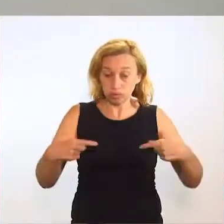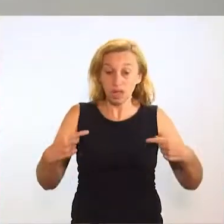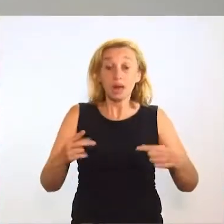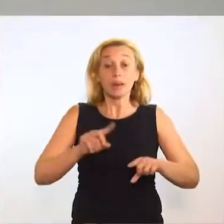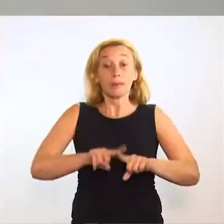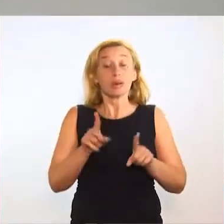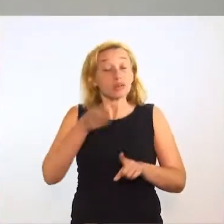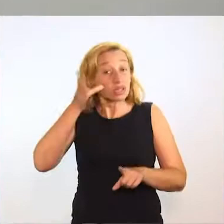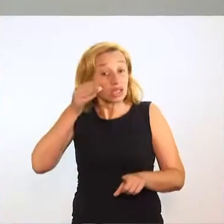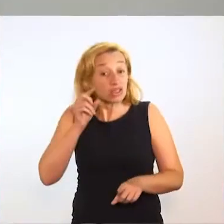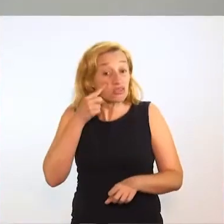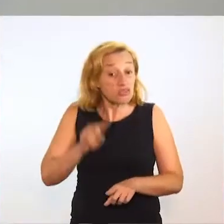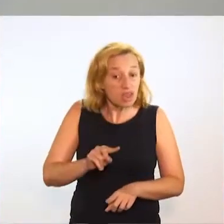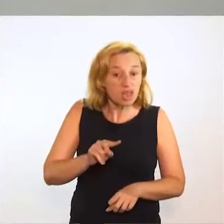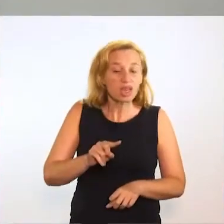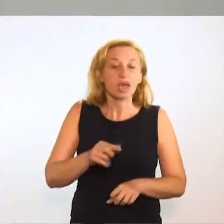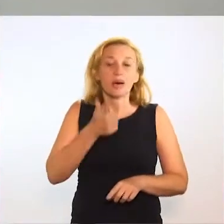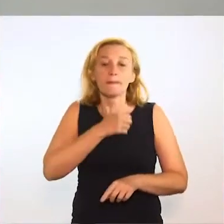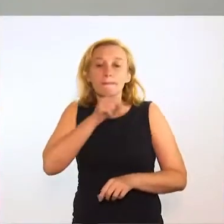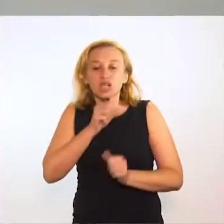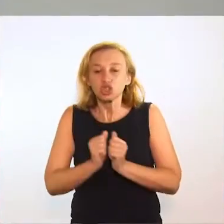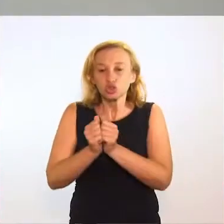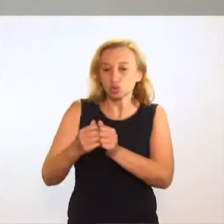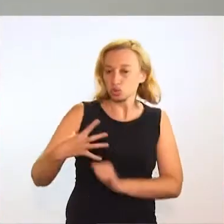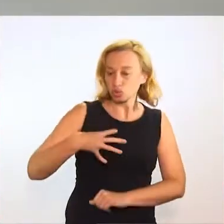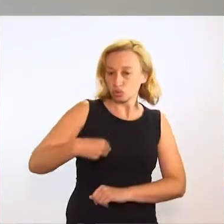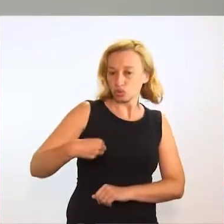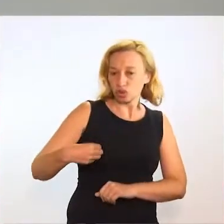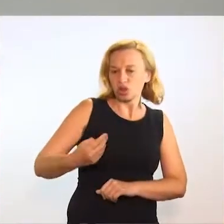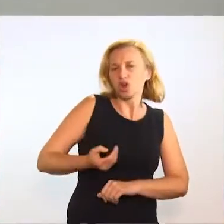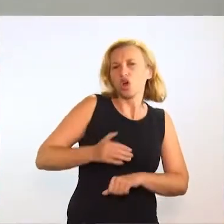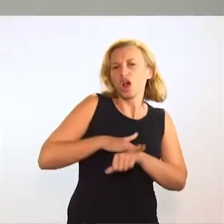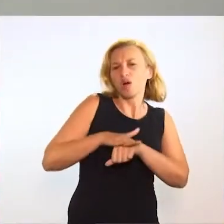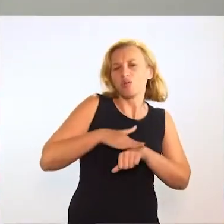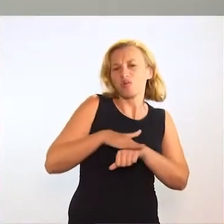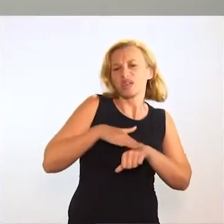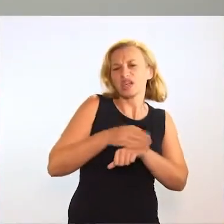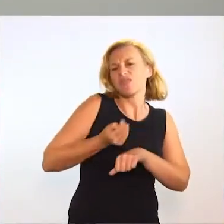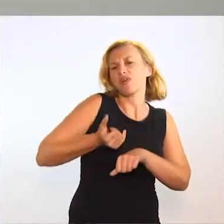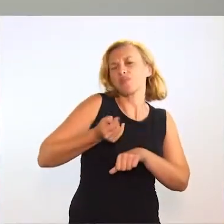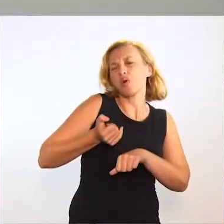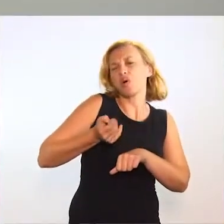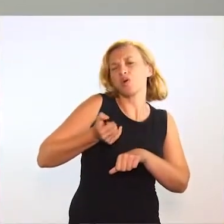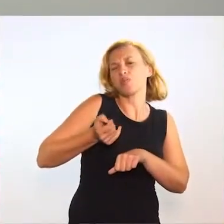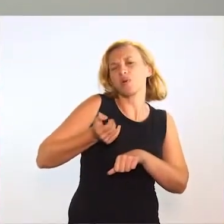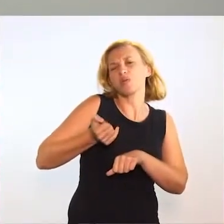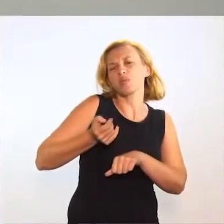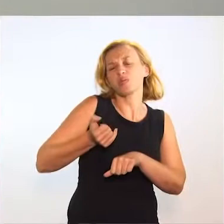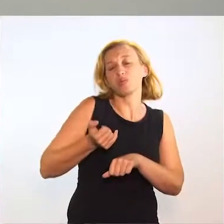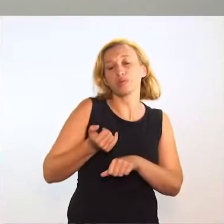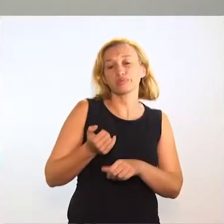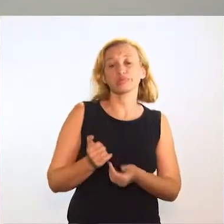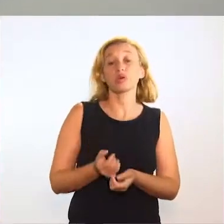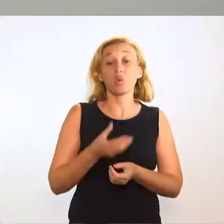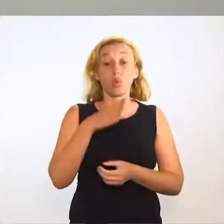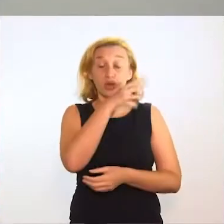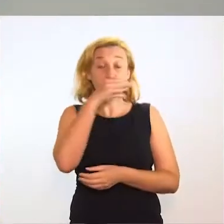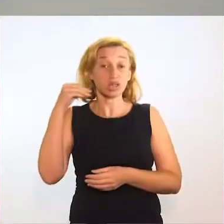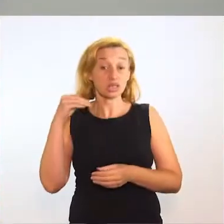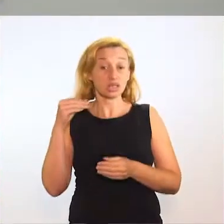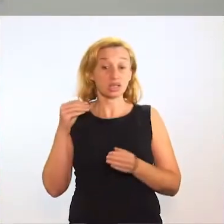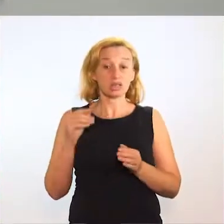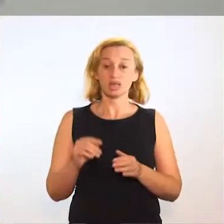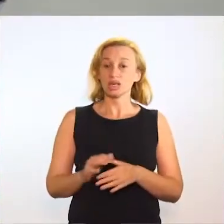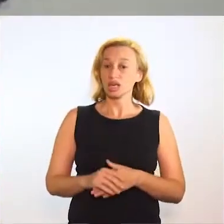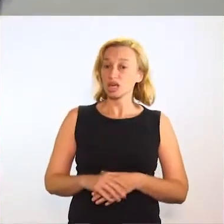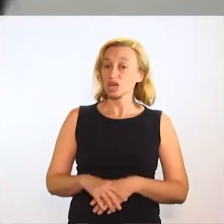foi também muito interessante ver mães sentadas com os filhos, que quase pouco conversavam por ser adolescente, está naquela fase meio complicada, sentando